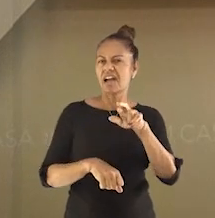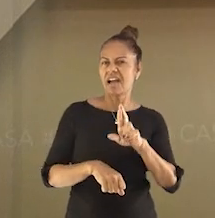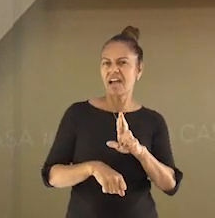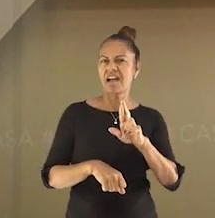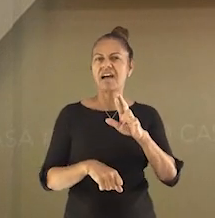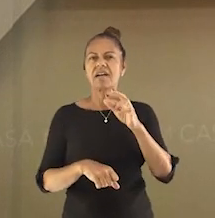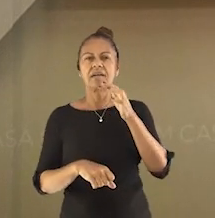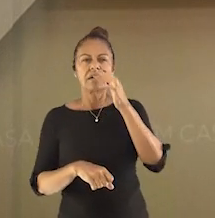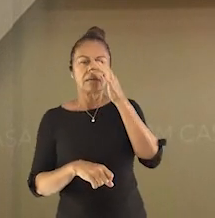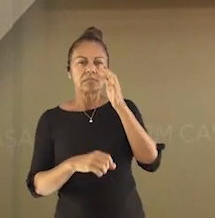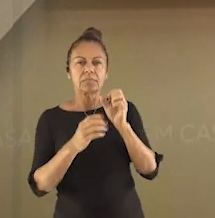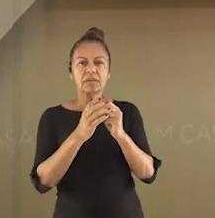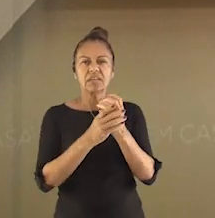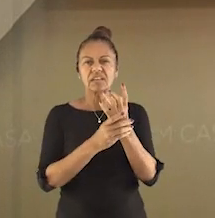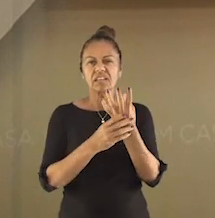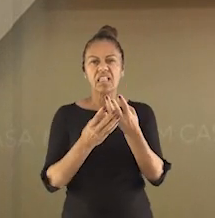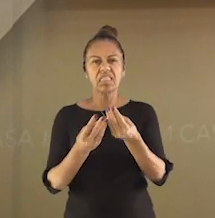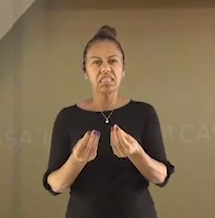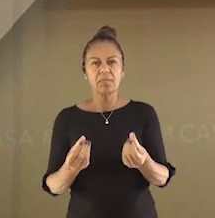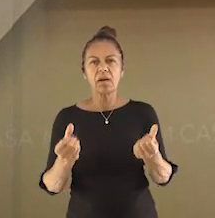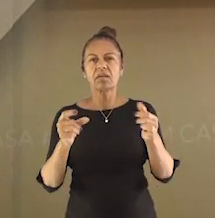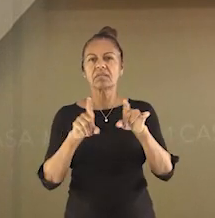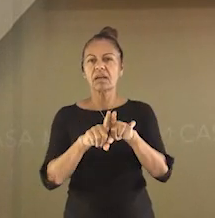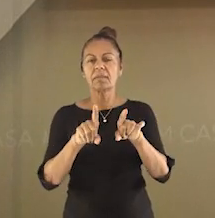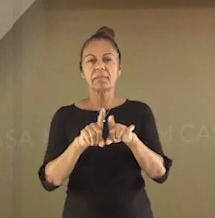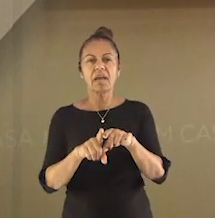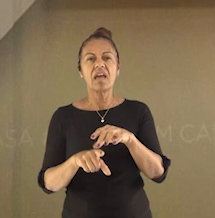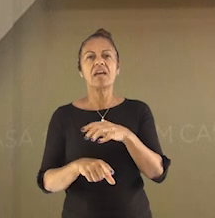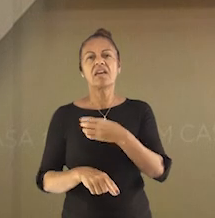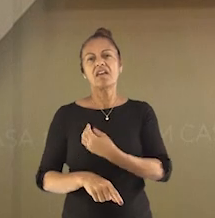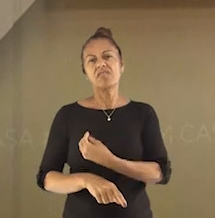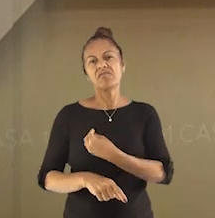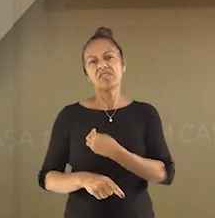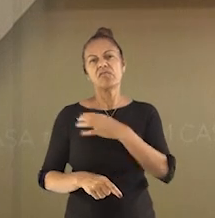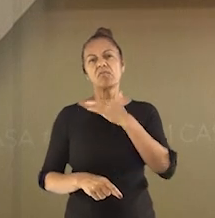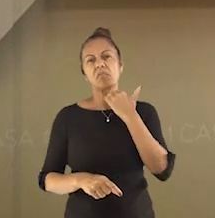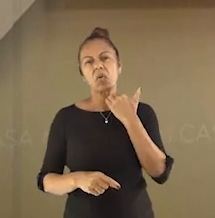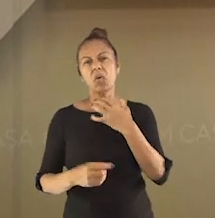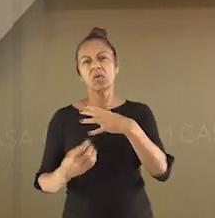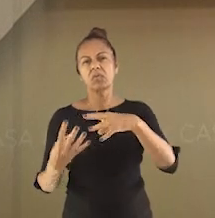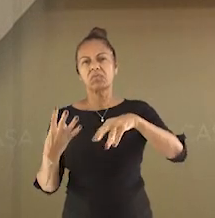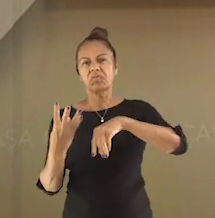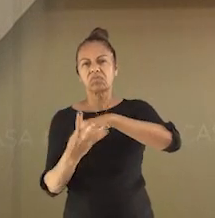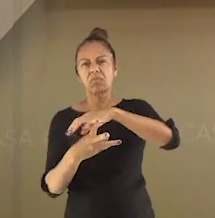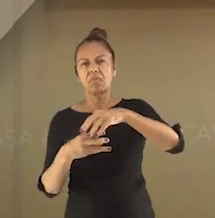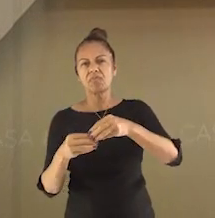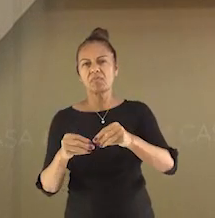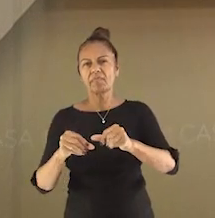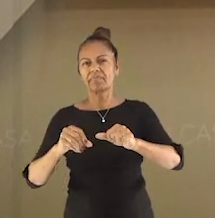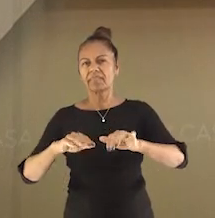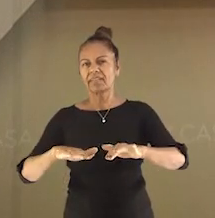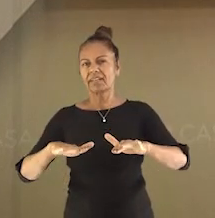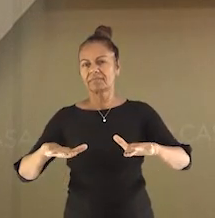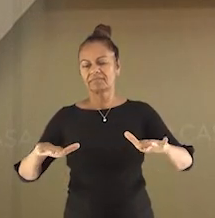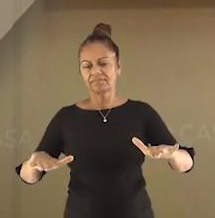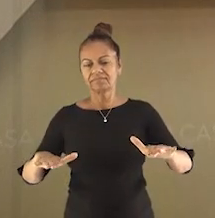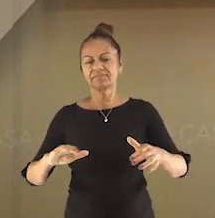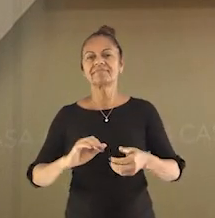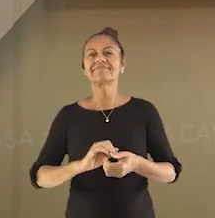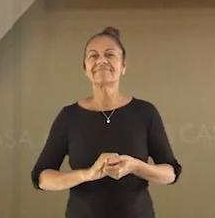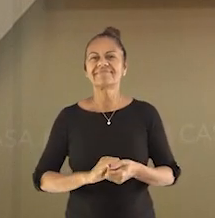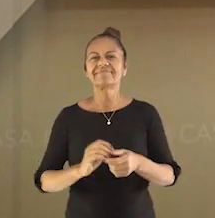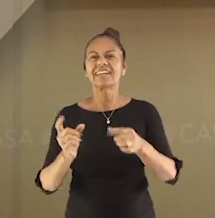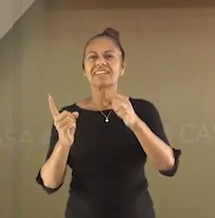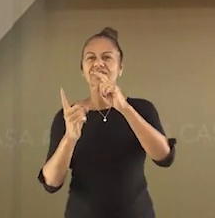resto de animais e plantas mortas e seres vivos. Conhecemos também 3 tipos de solo.